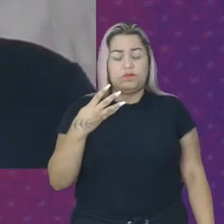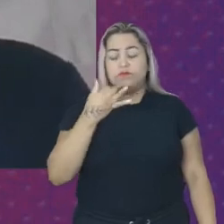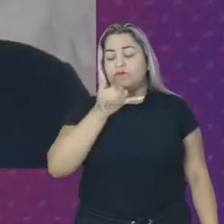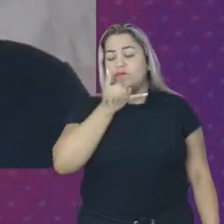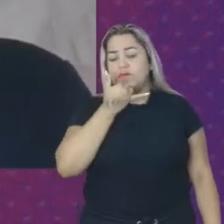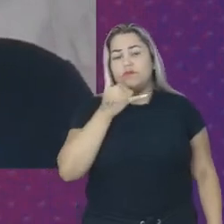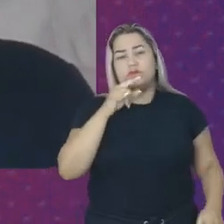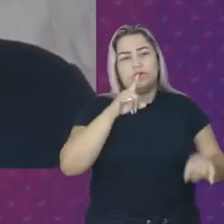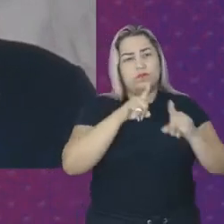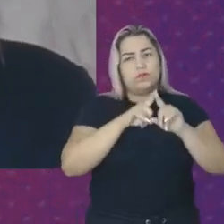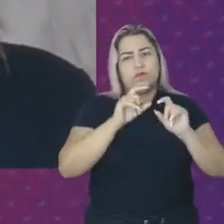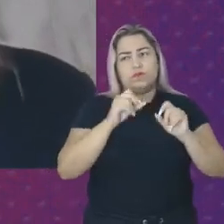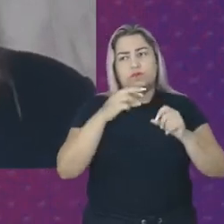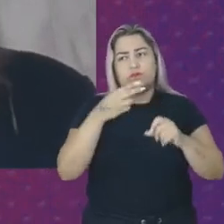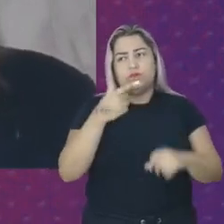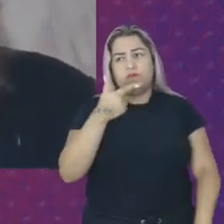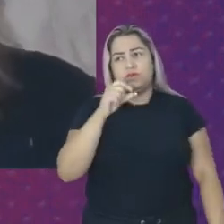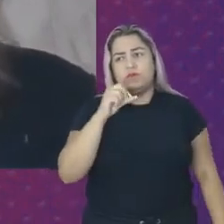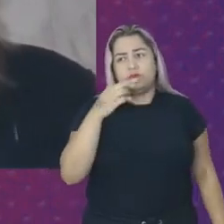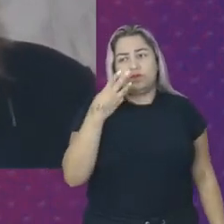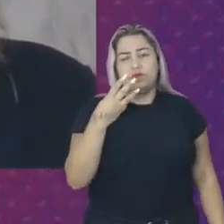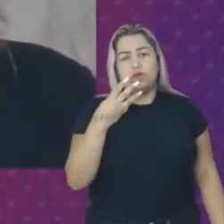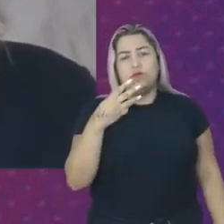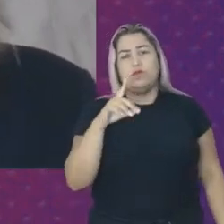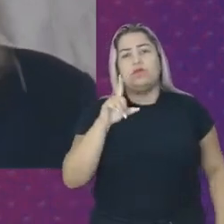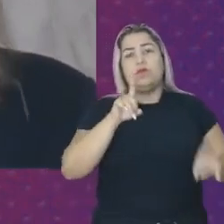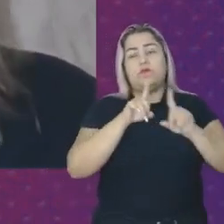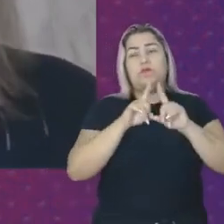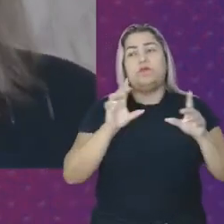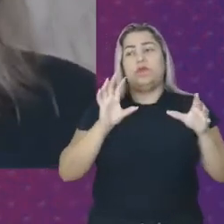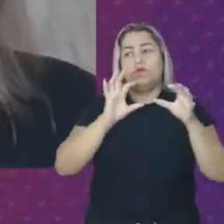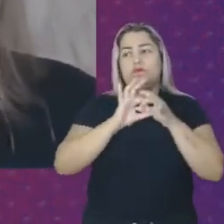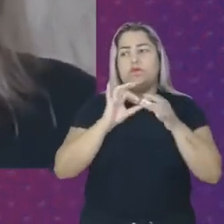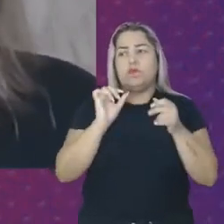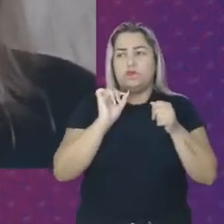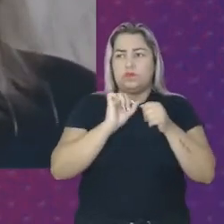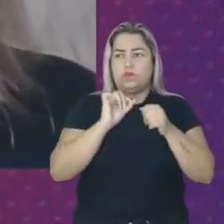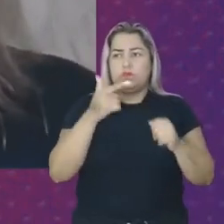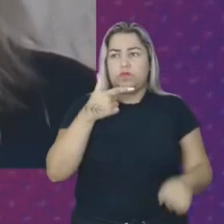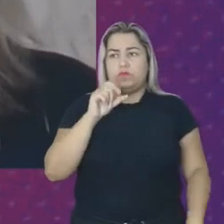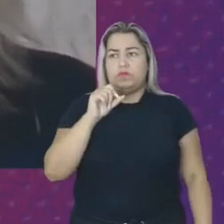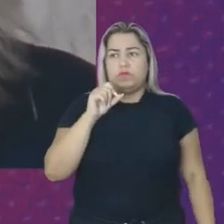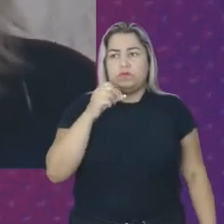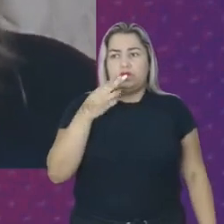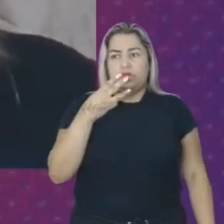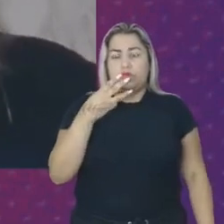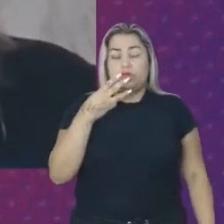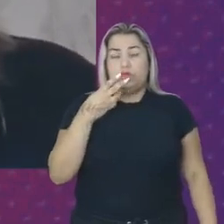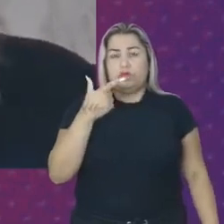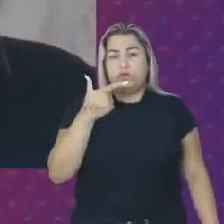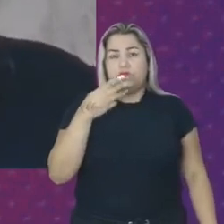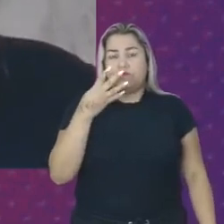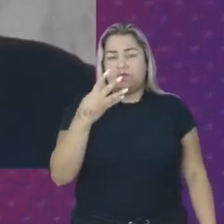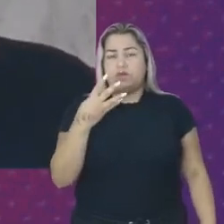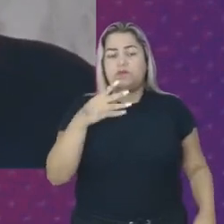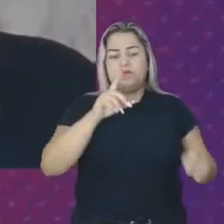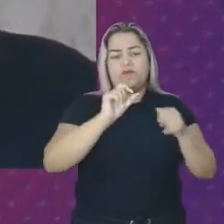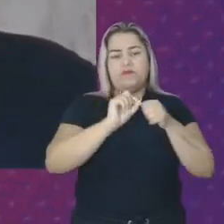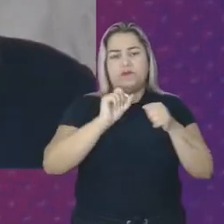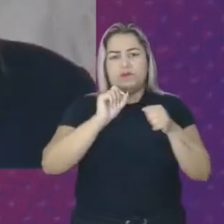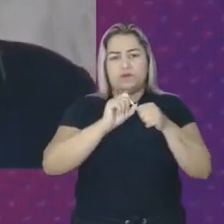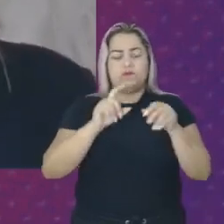municipais e estaduais em 2023 e a nacional será realizada em 2024. Fazendo